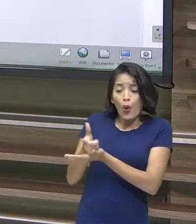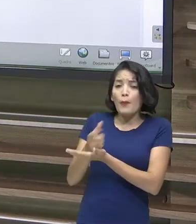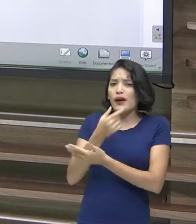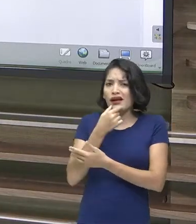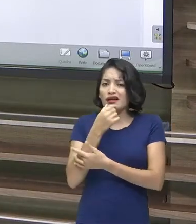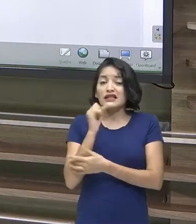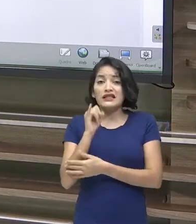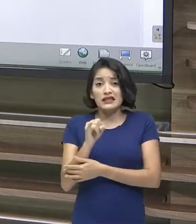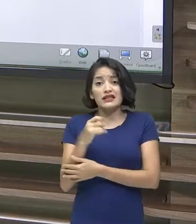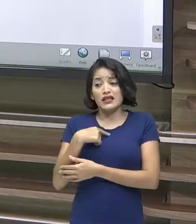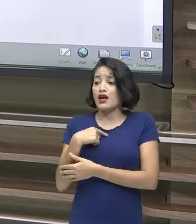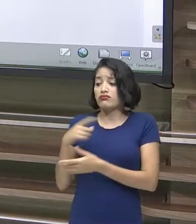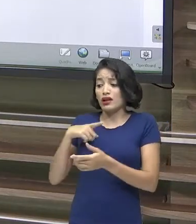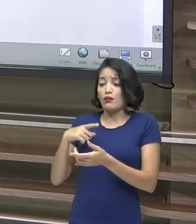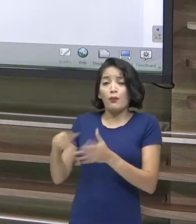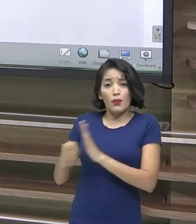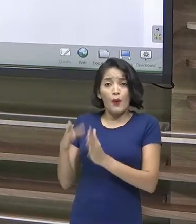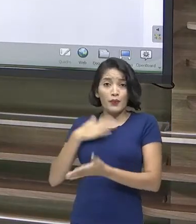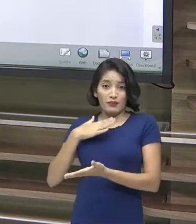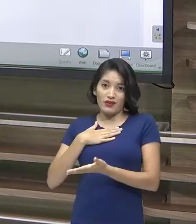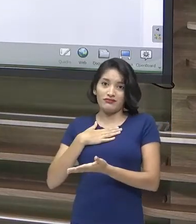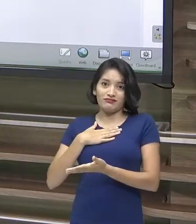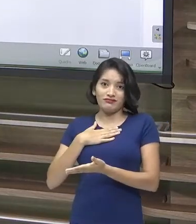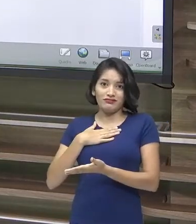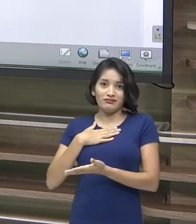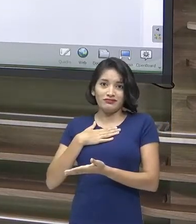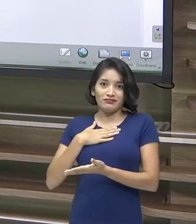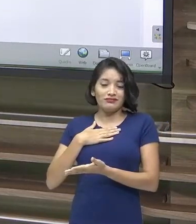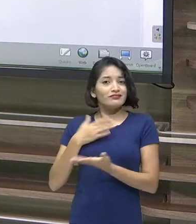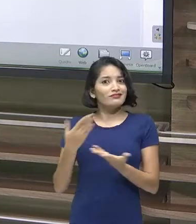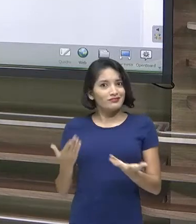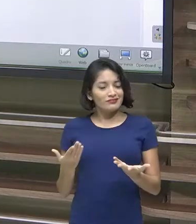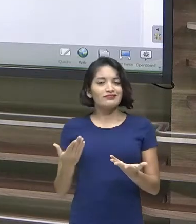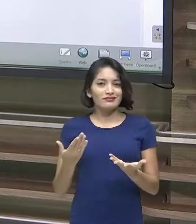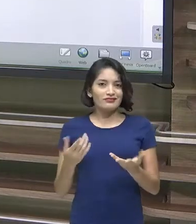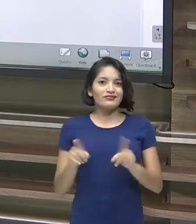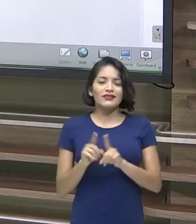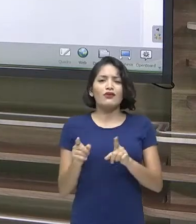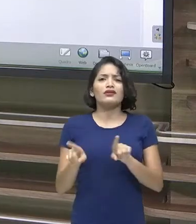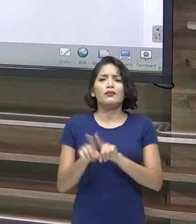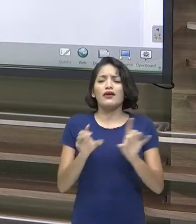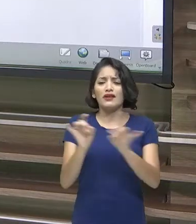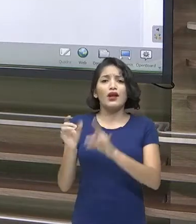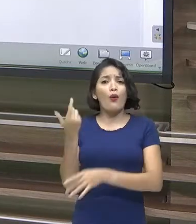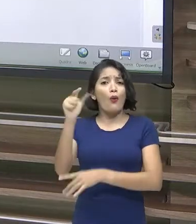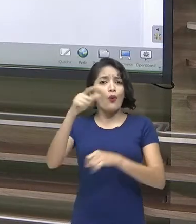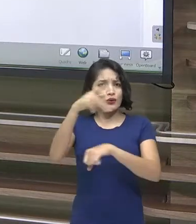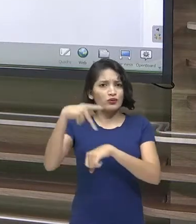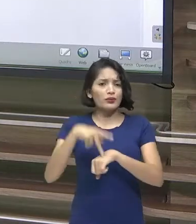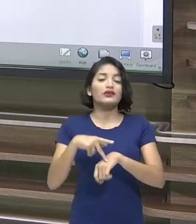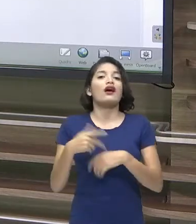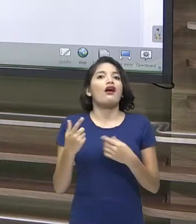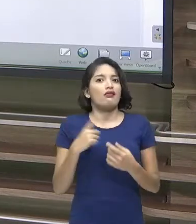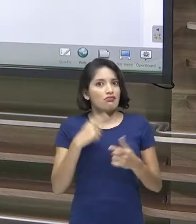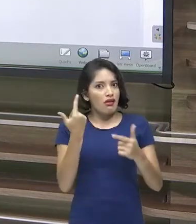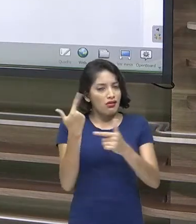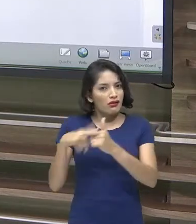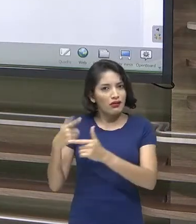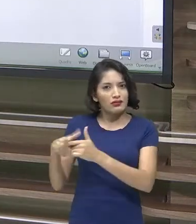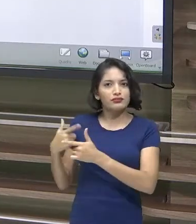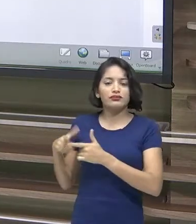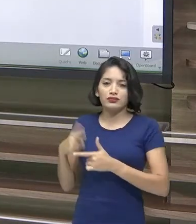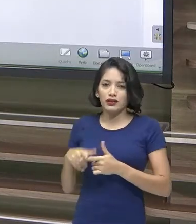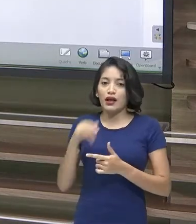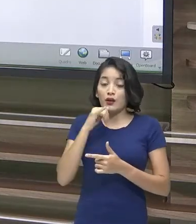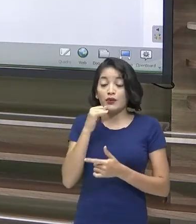se eu produzo o meu próprio chá? E ainda vou mais, eu ainda vendo para outros países. Então, isso vai gerar ali uns problemas. Então, o que a